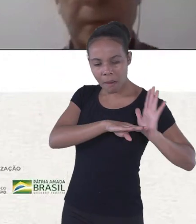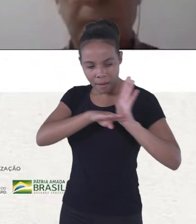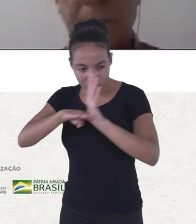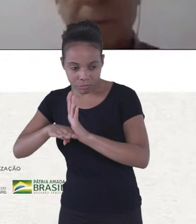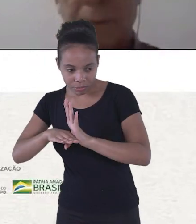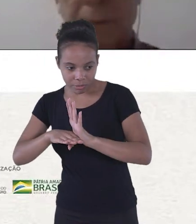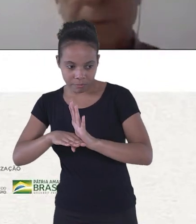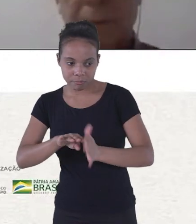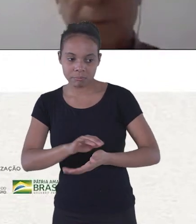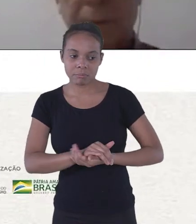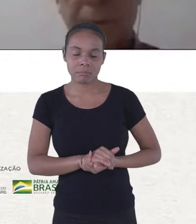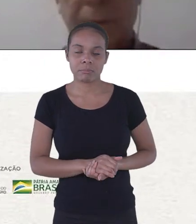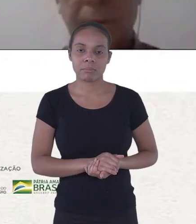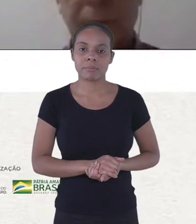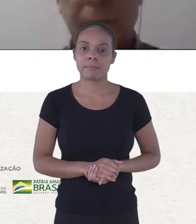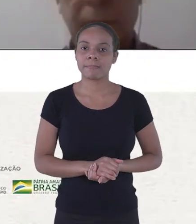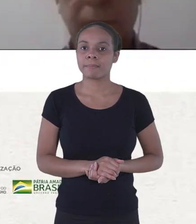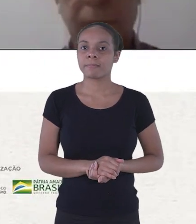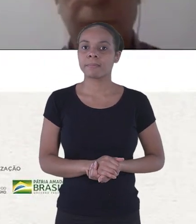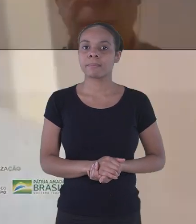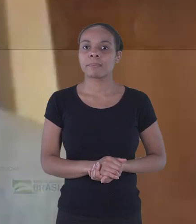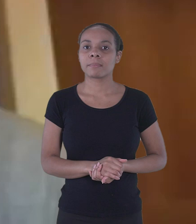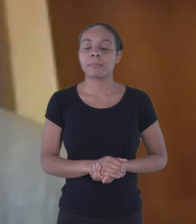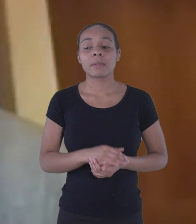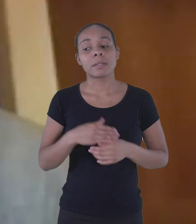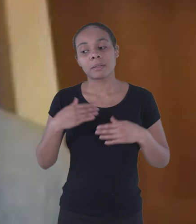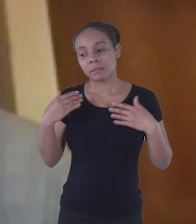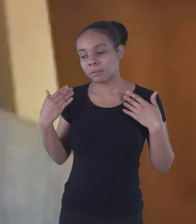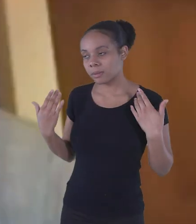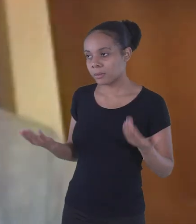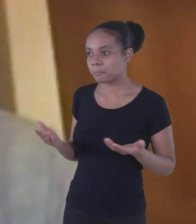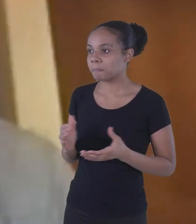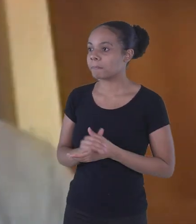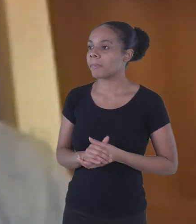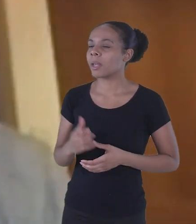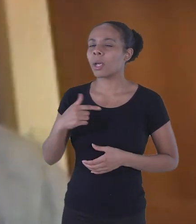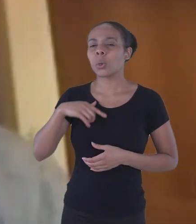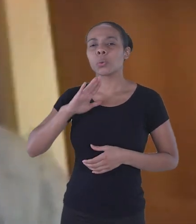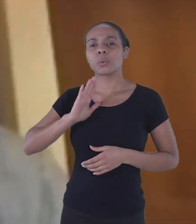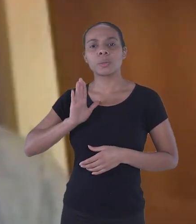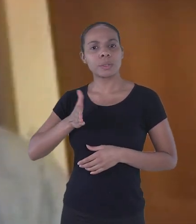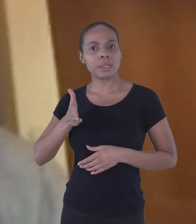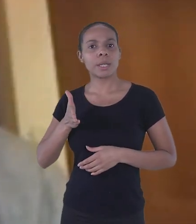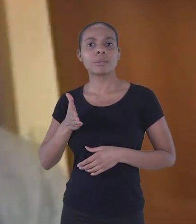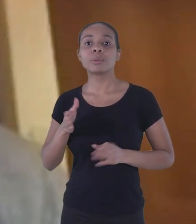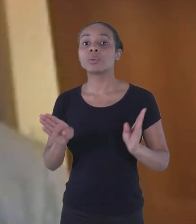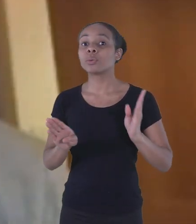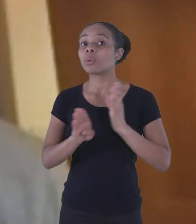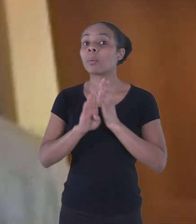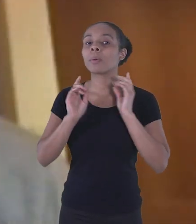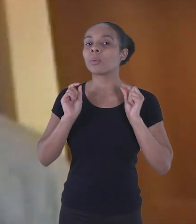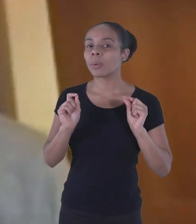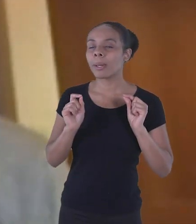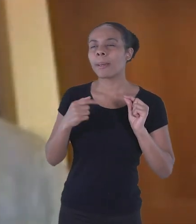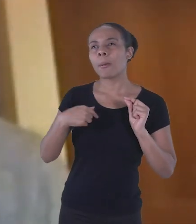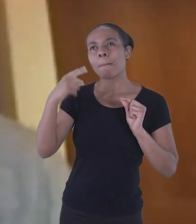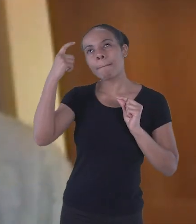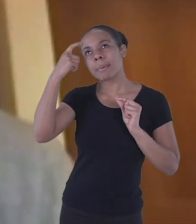Eu acho que já contei muitas vezes, né, que eu, durante o tempo que eu escrevi, eu me dizia que era para isso que eu estava